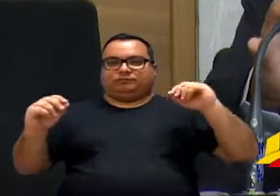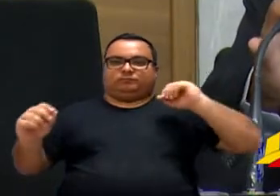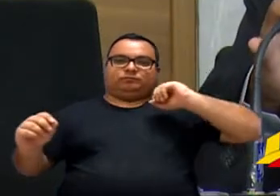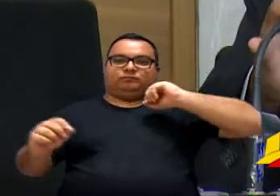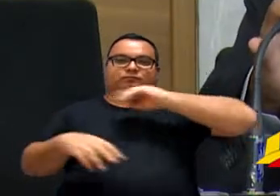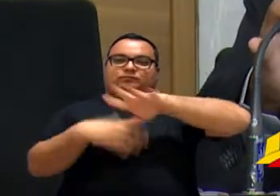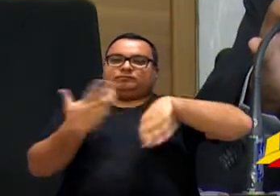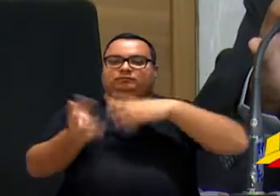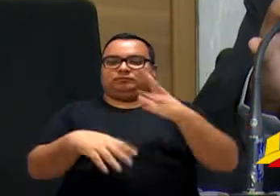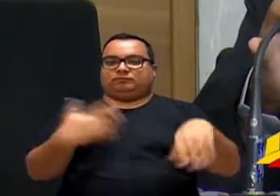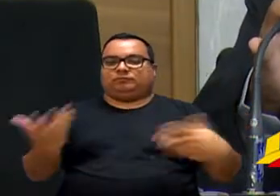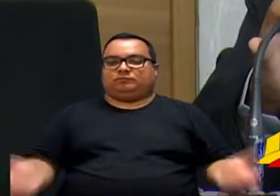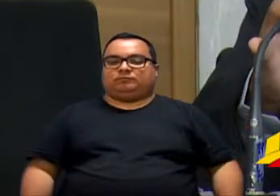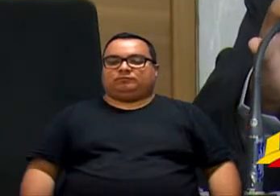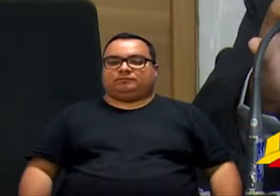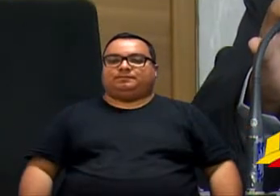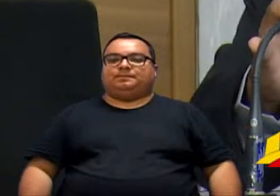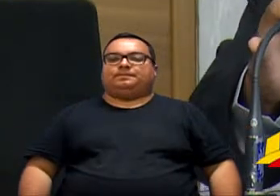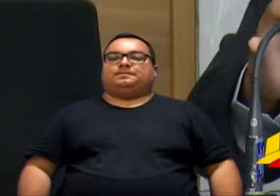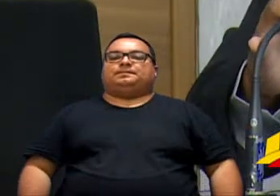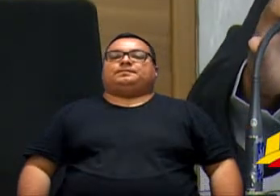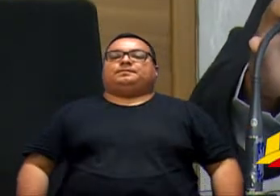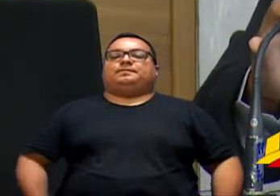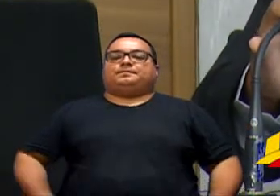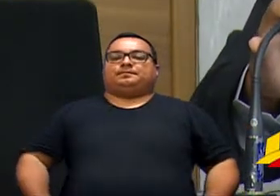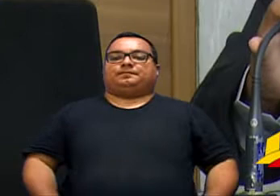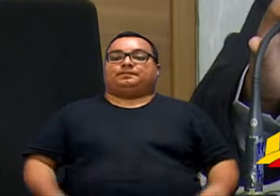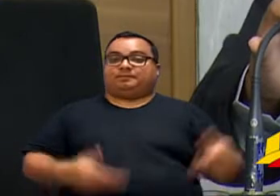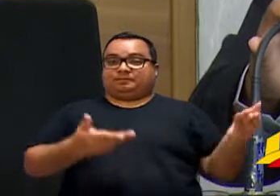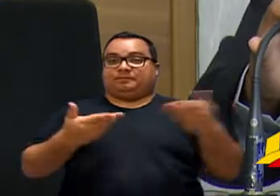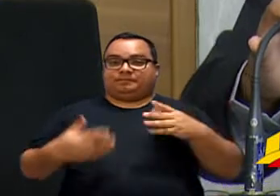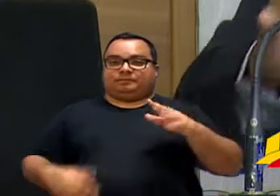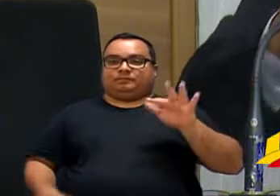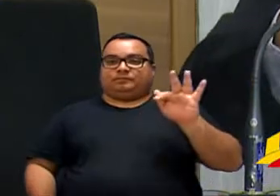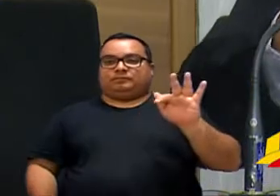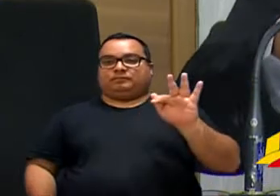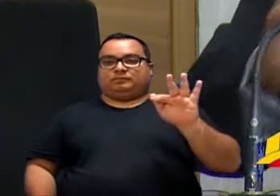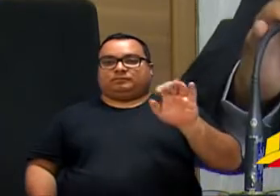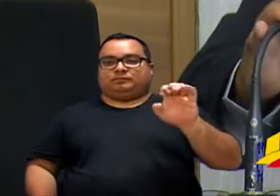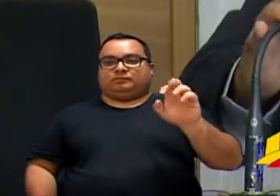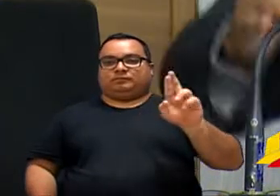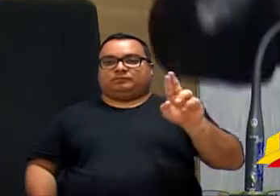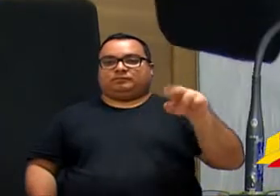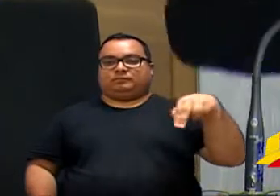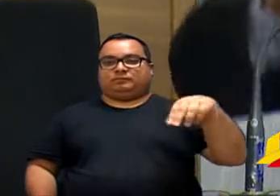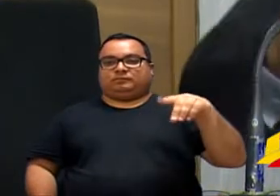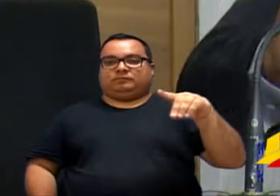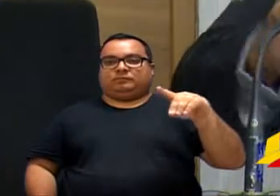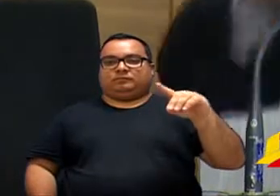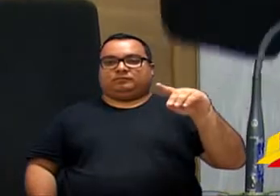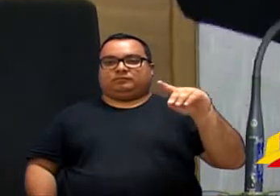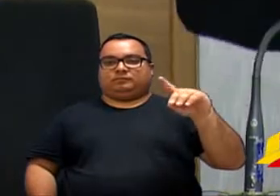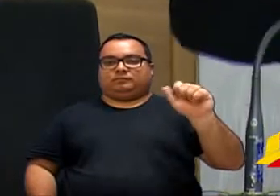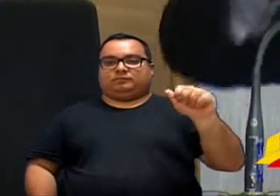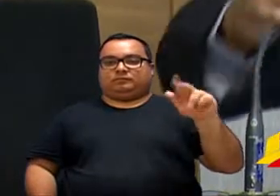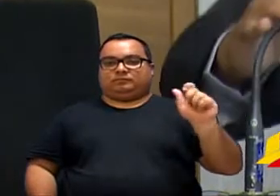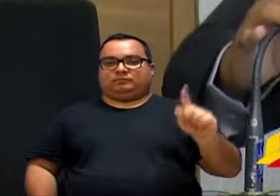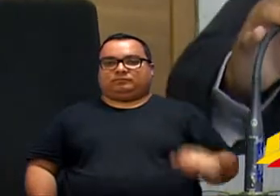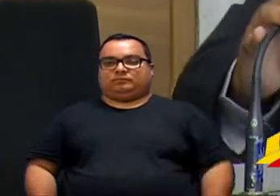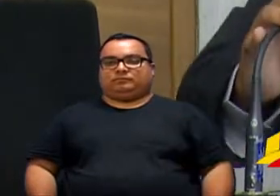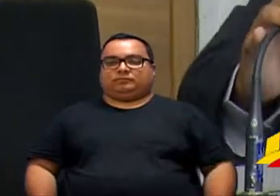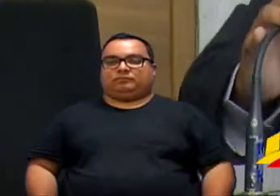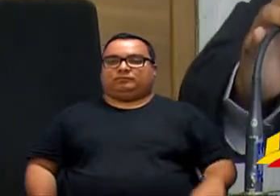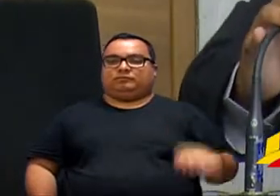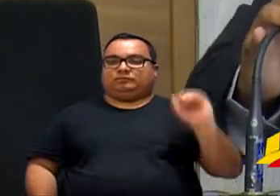a Fernanda também Ela Quer comentar sobre o projeto dela Então agora eu vou dar a palavra tá vou ficar reservado